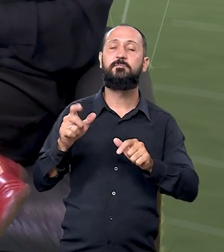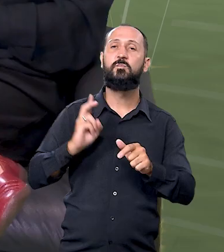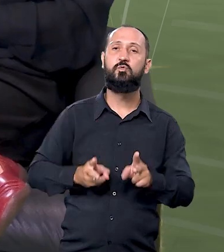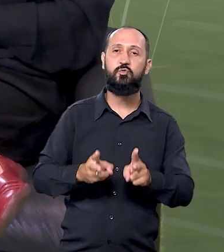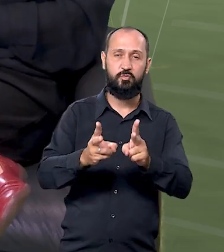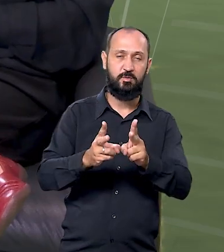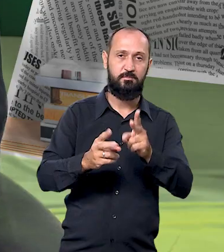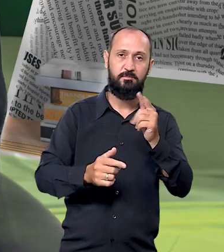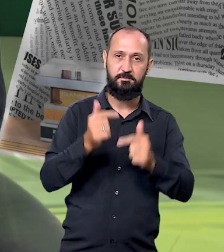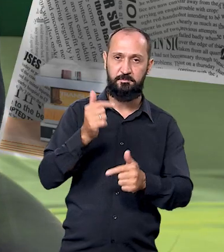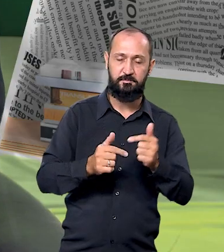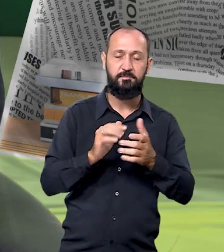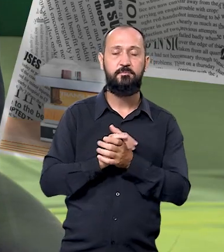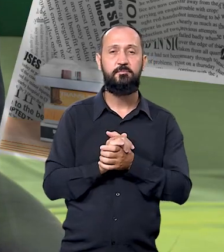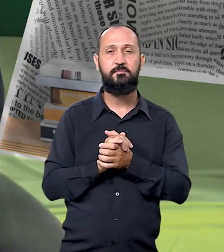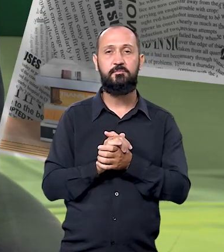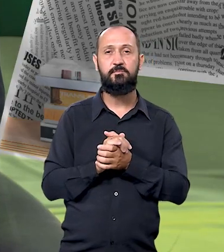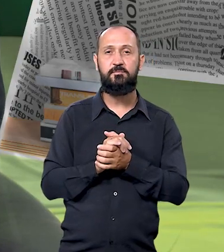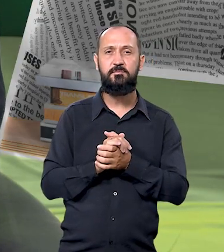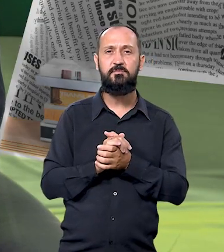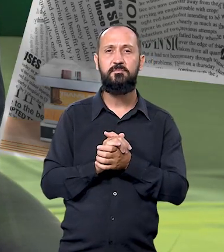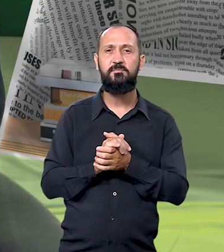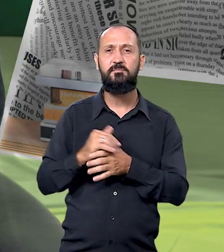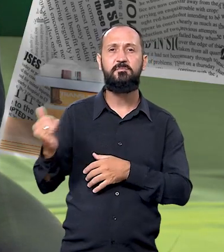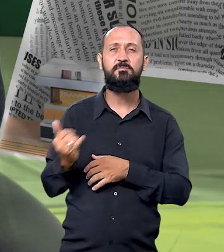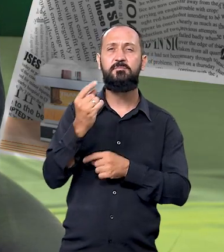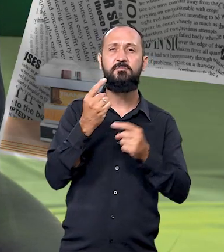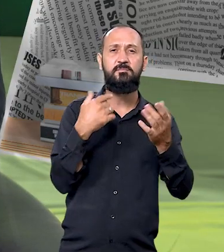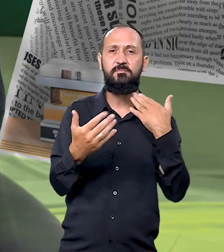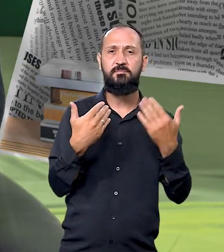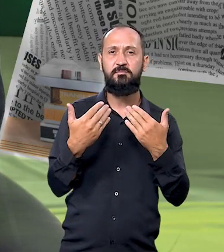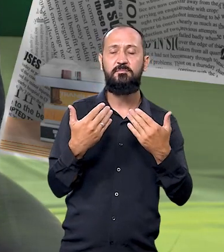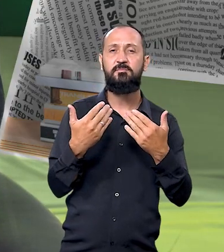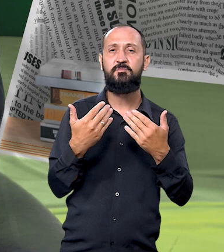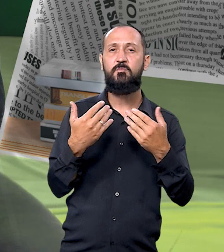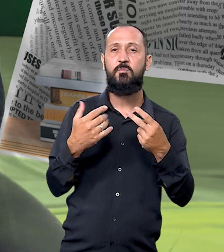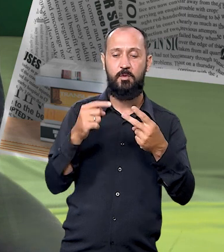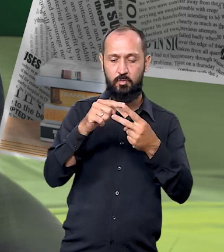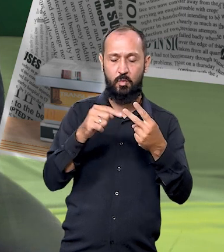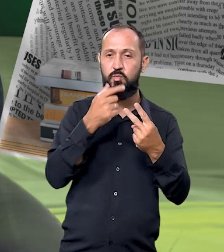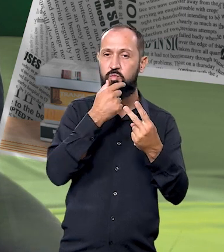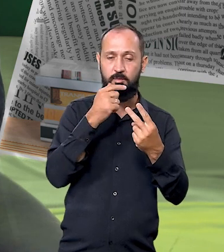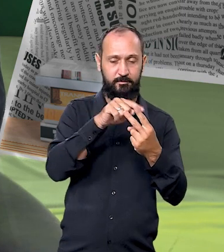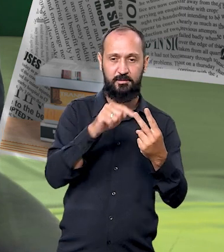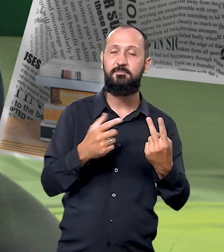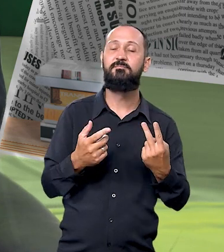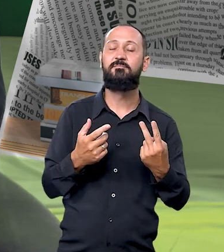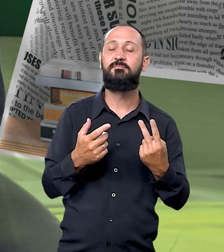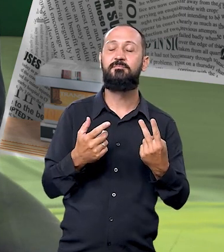mulheres se manterem na política? Então, a importância desse debate ao lado dos